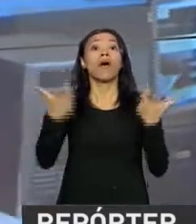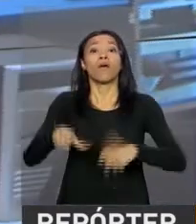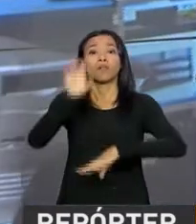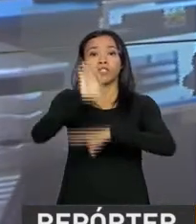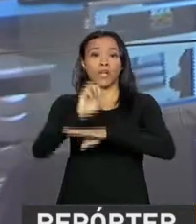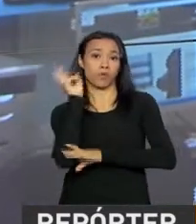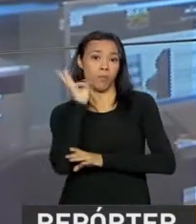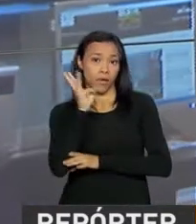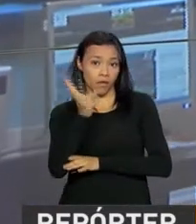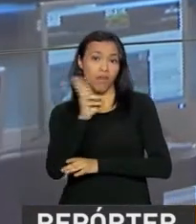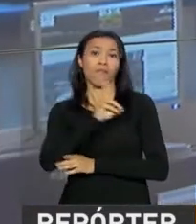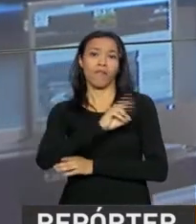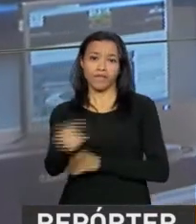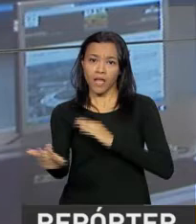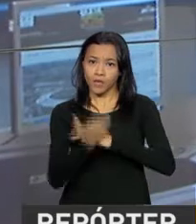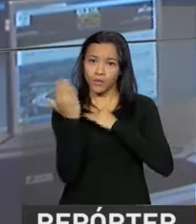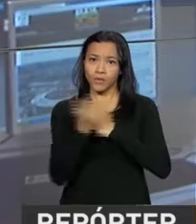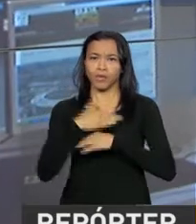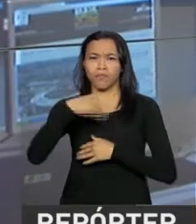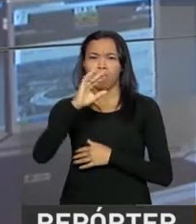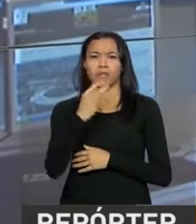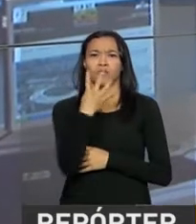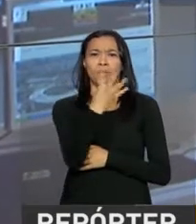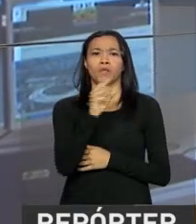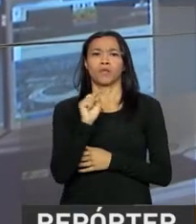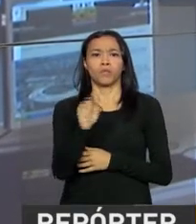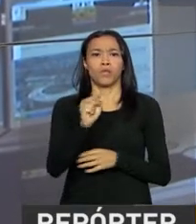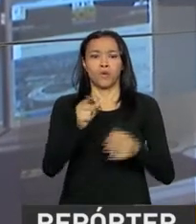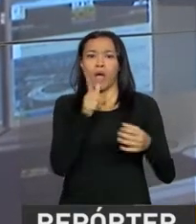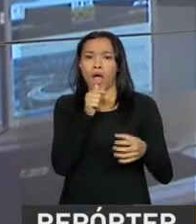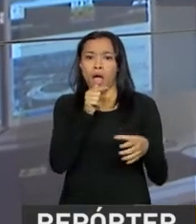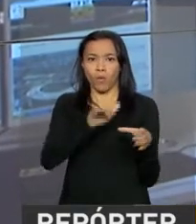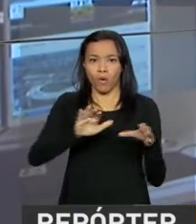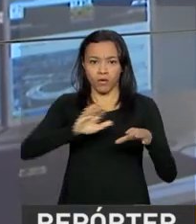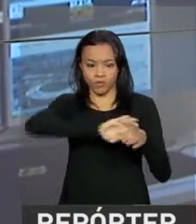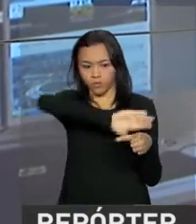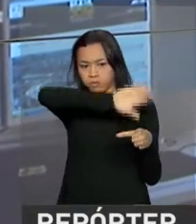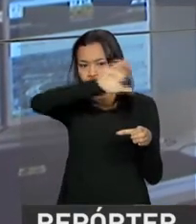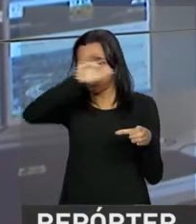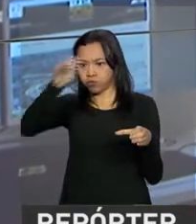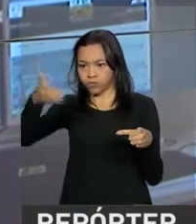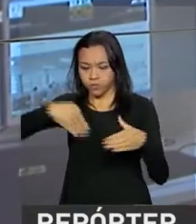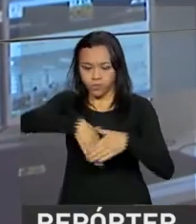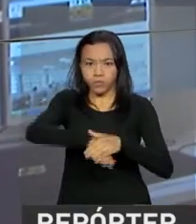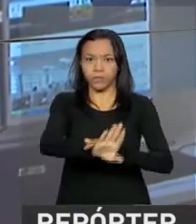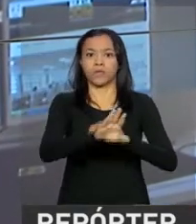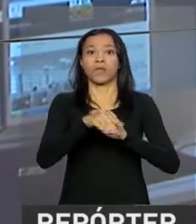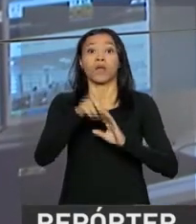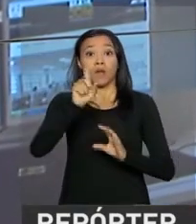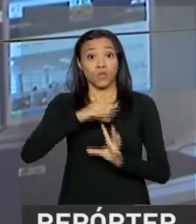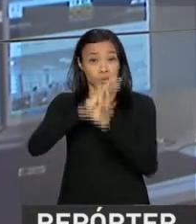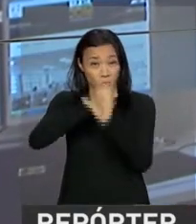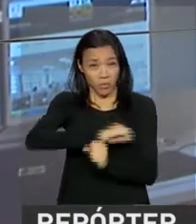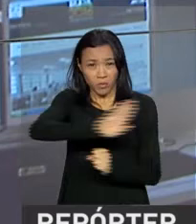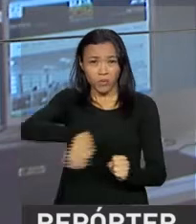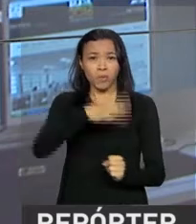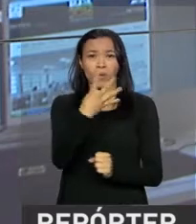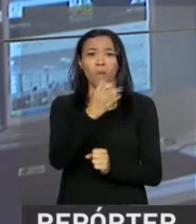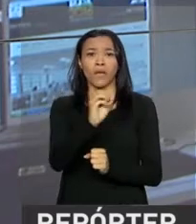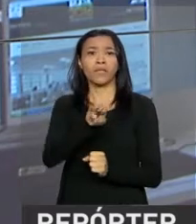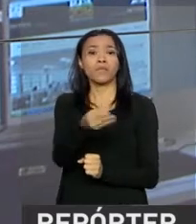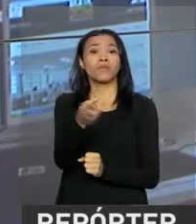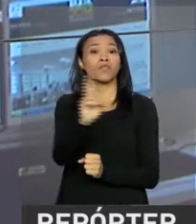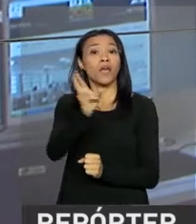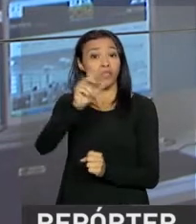ser beneficiadas com mais de 4 mil cisternas. O investimento total será de 40 milhões de reais. O projeto é uma